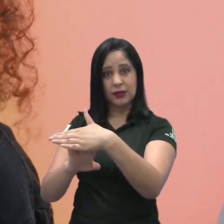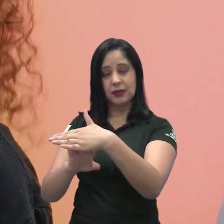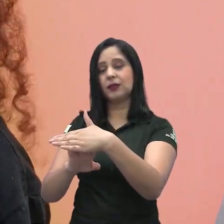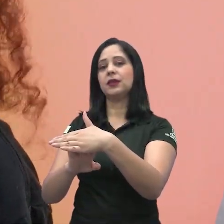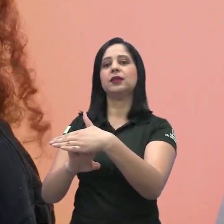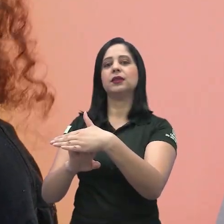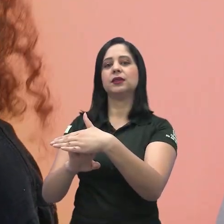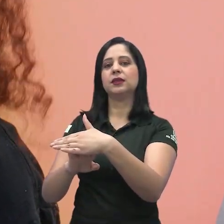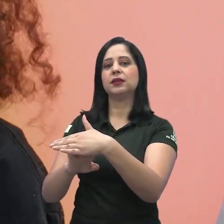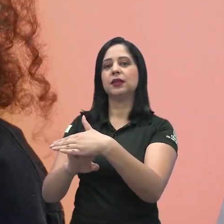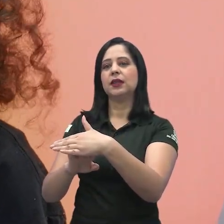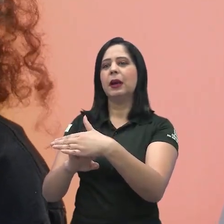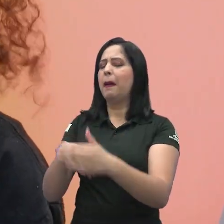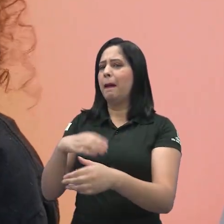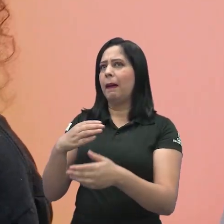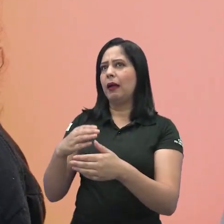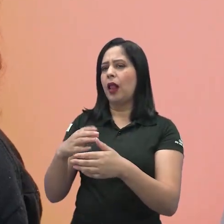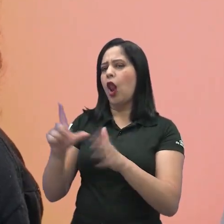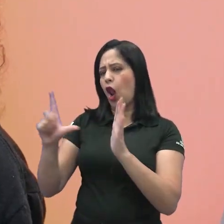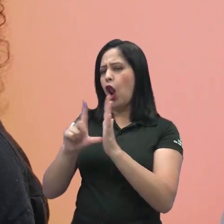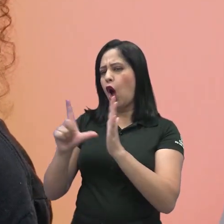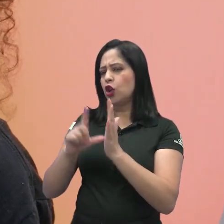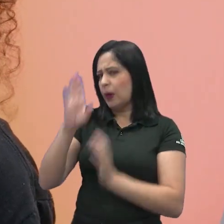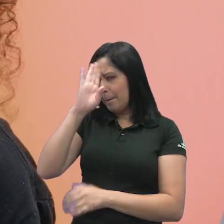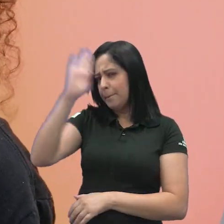mais novas, principalmente de calça jeans, que você falou,